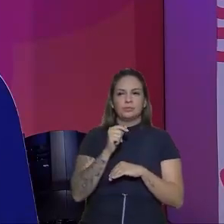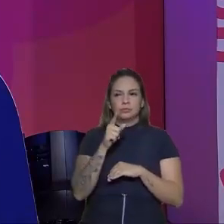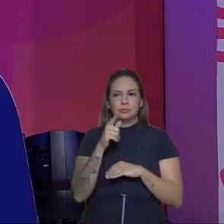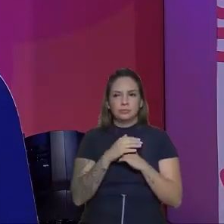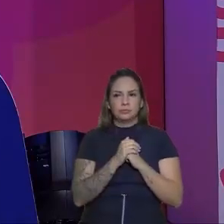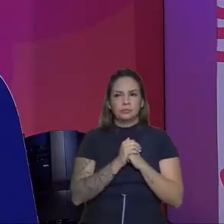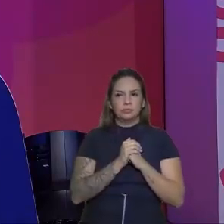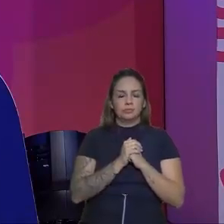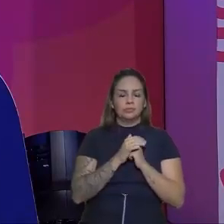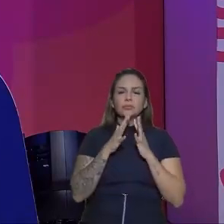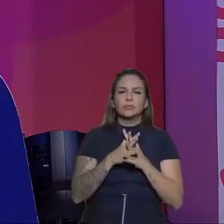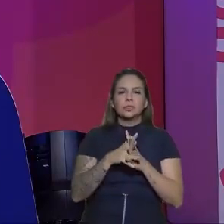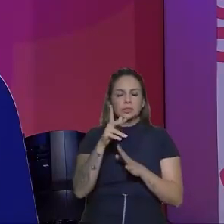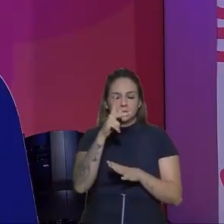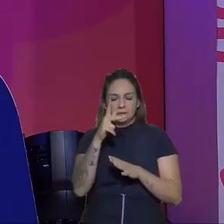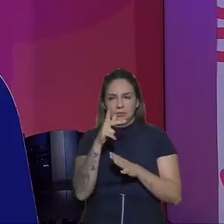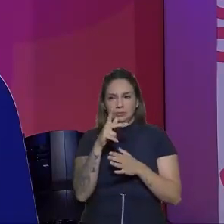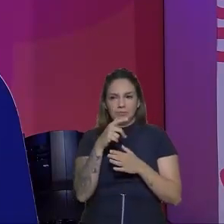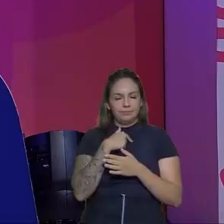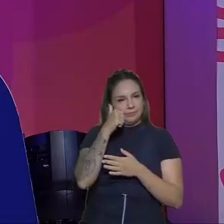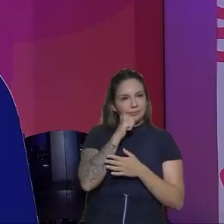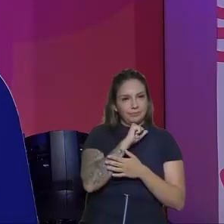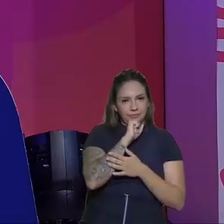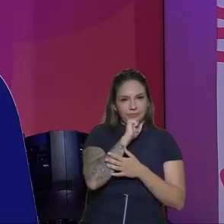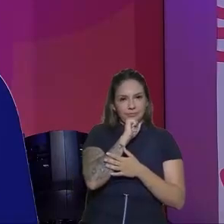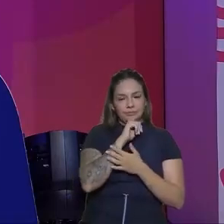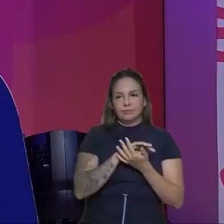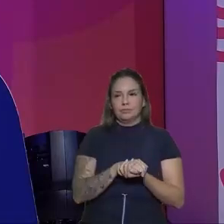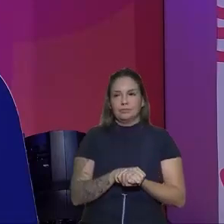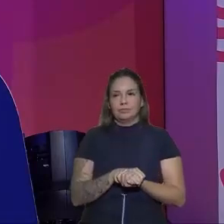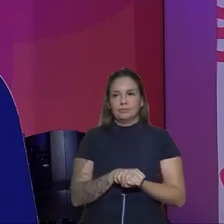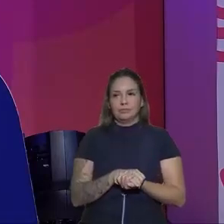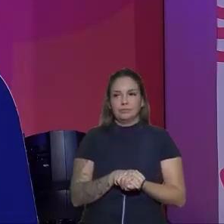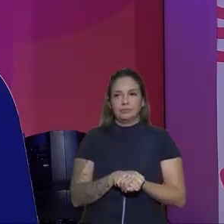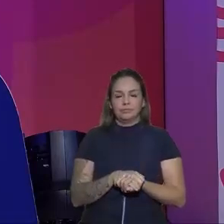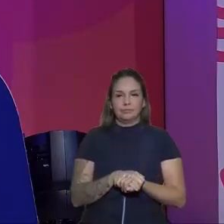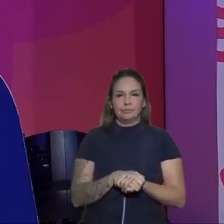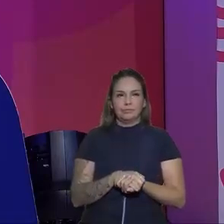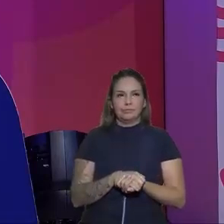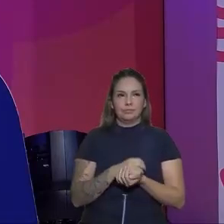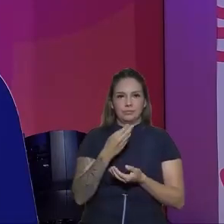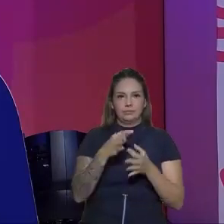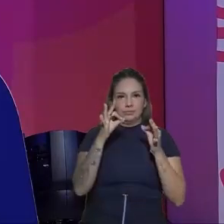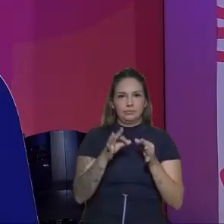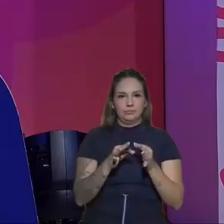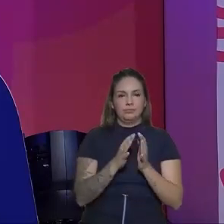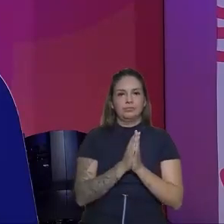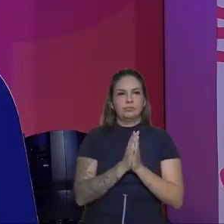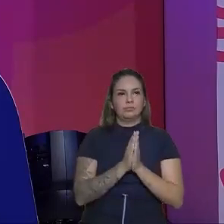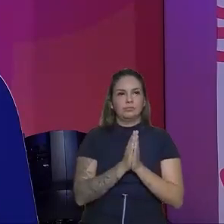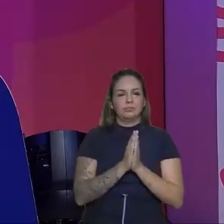ela incorporava, enfim, a mãe da mãe. Então, a minha mãe, ela era o funil, sabe, que dava coerência para